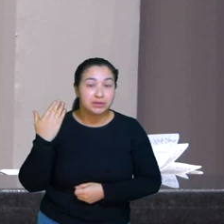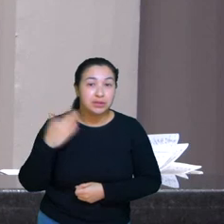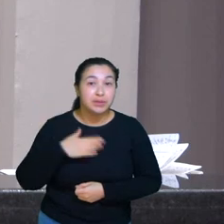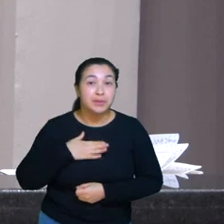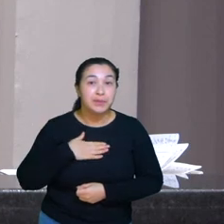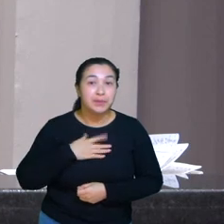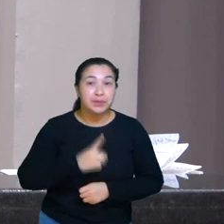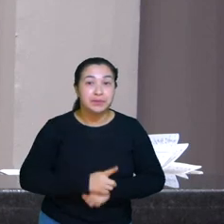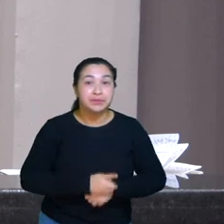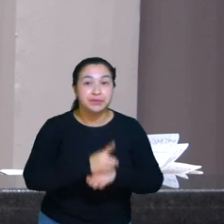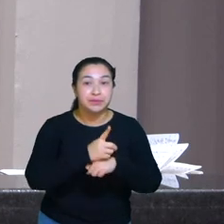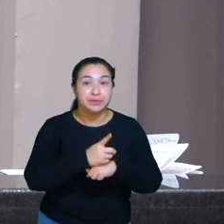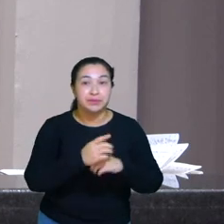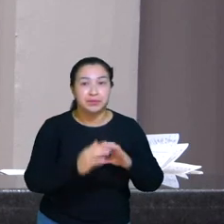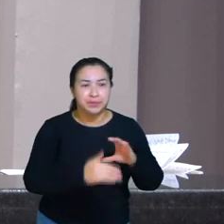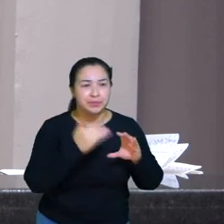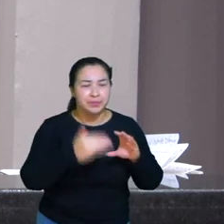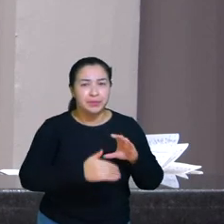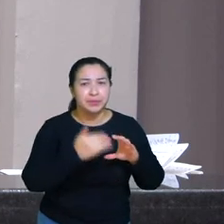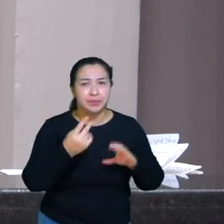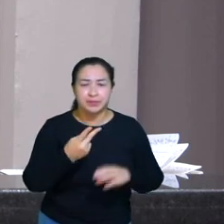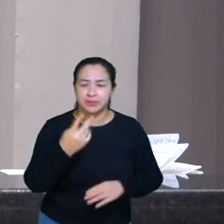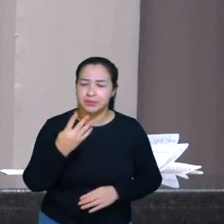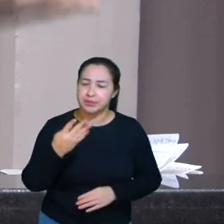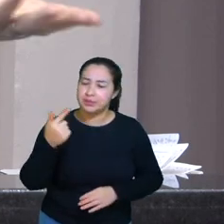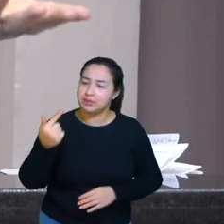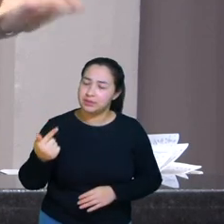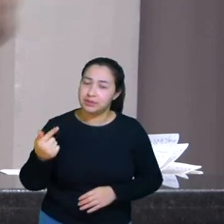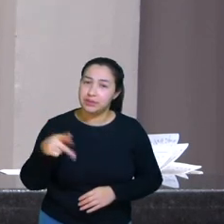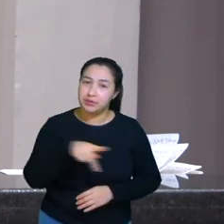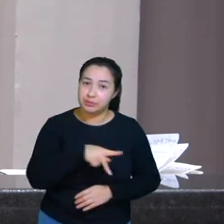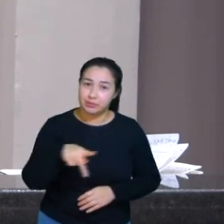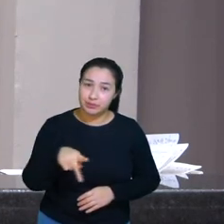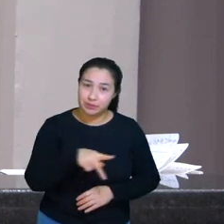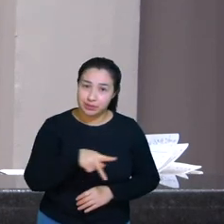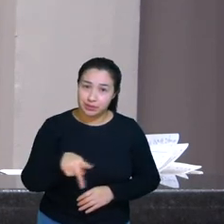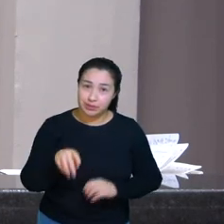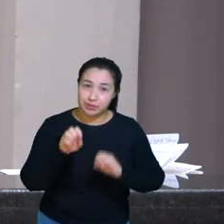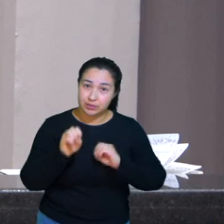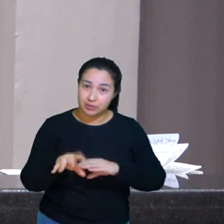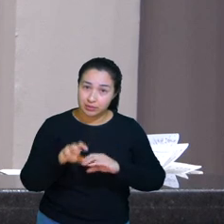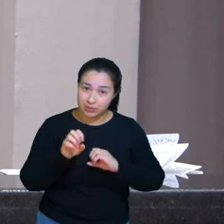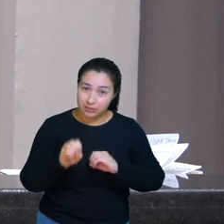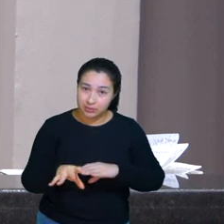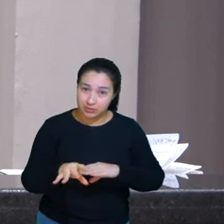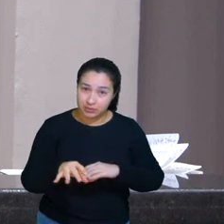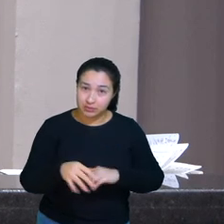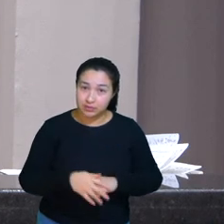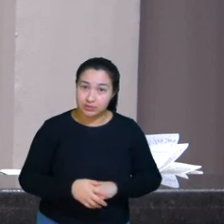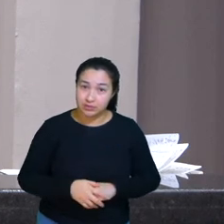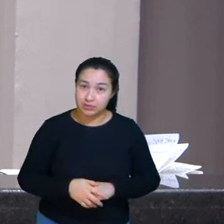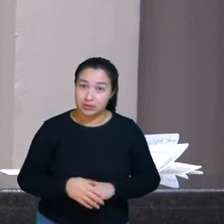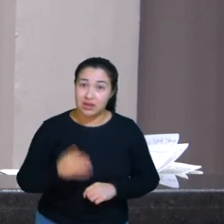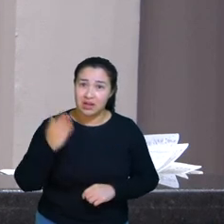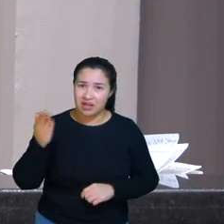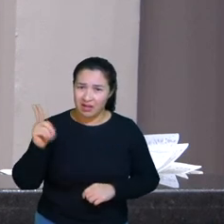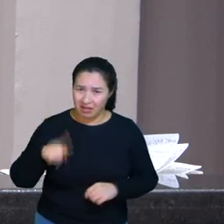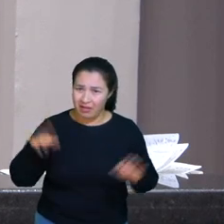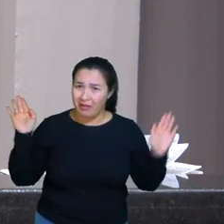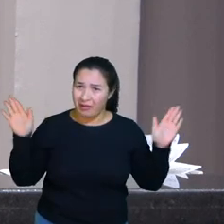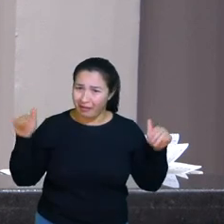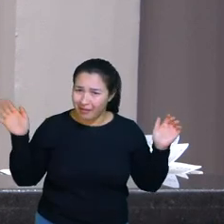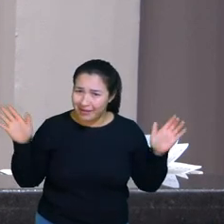de 247 professores e gestores da Educação Básica O MEC não é povoado por anjos nem por